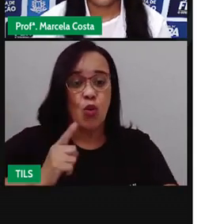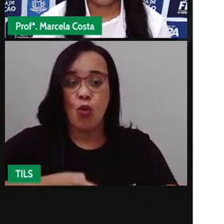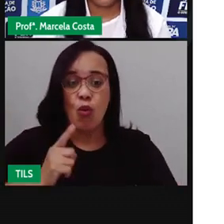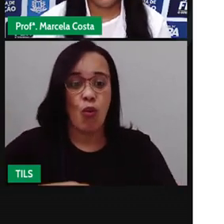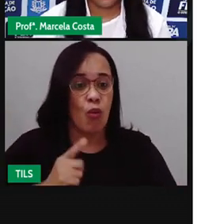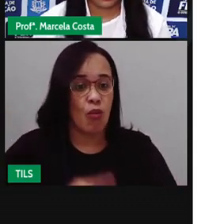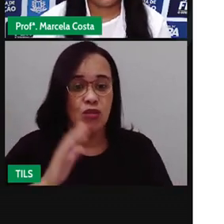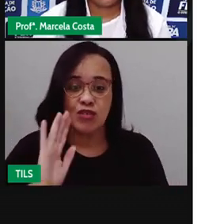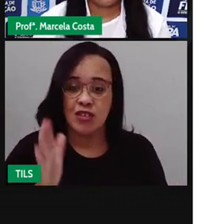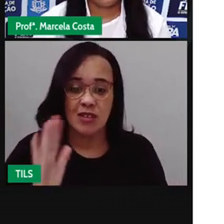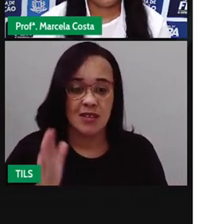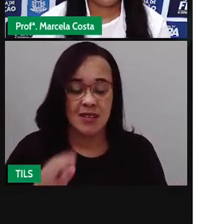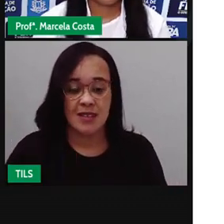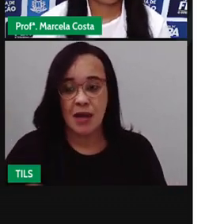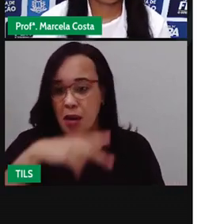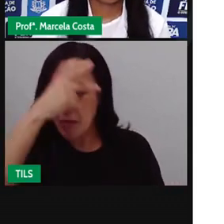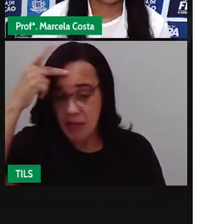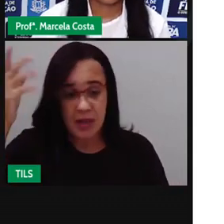que nunca foi embora.